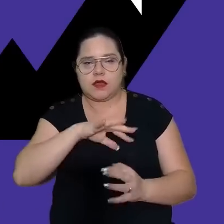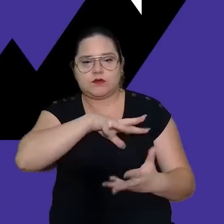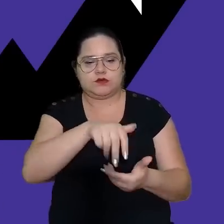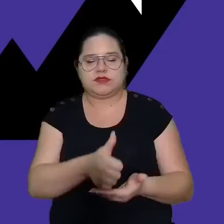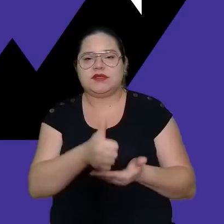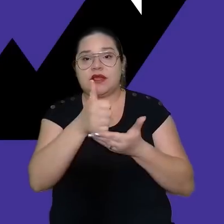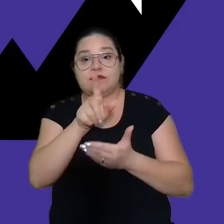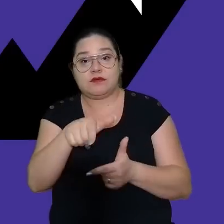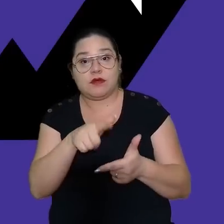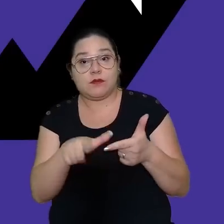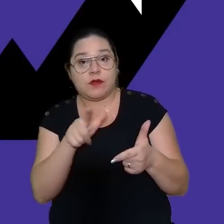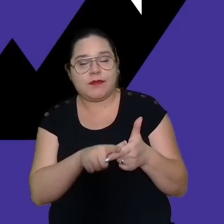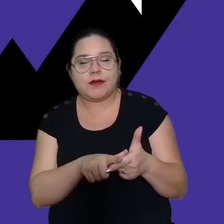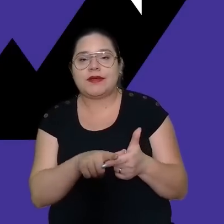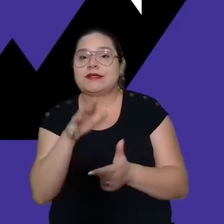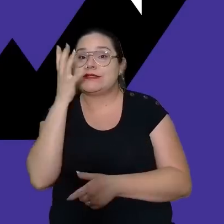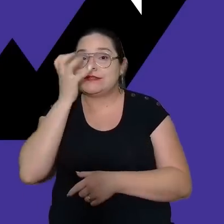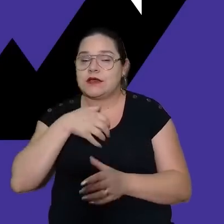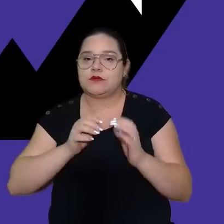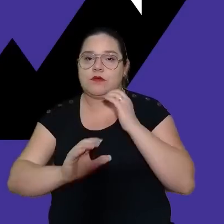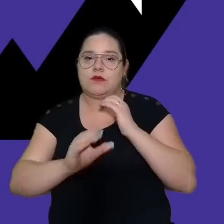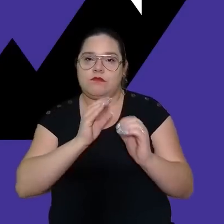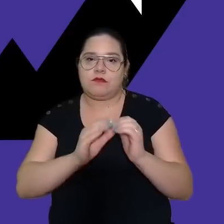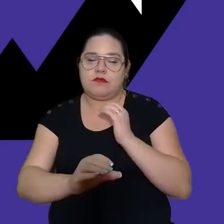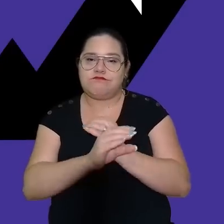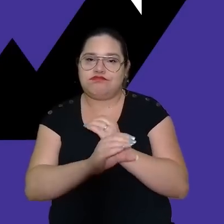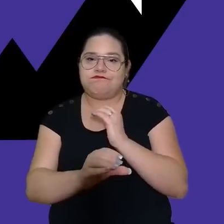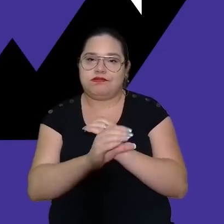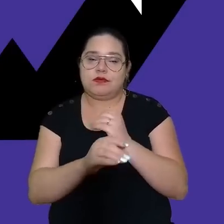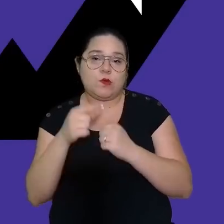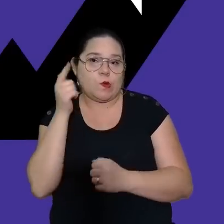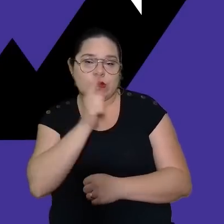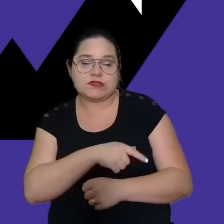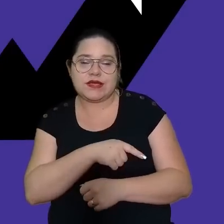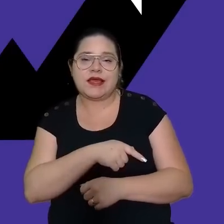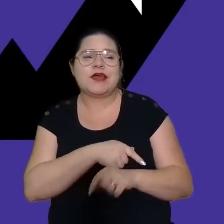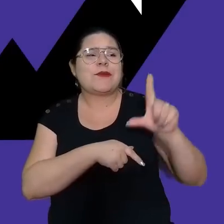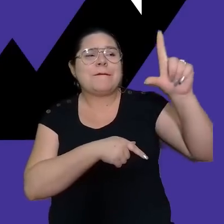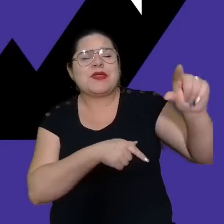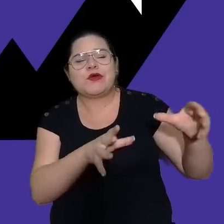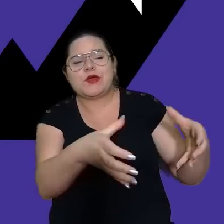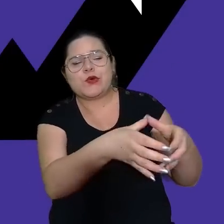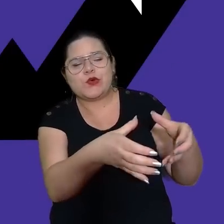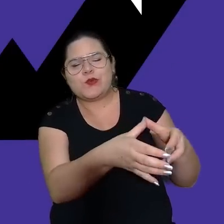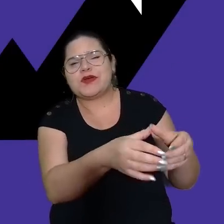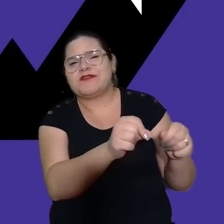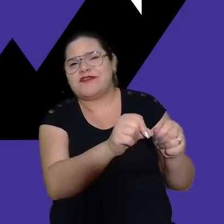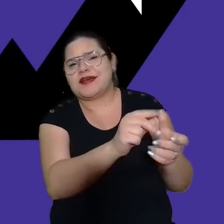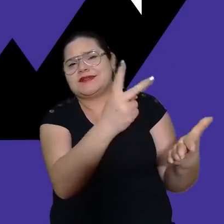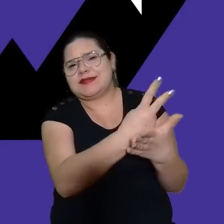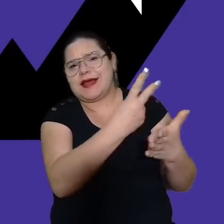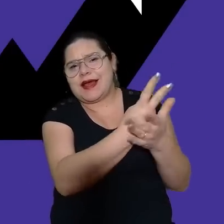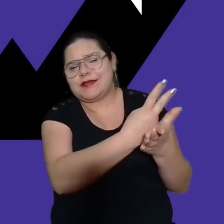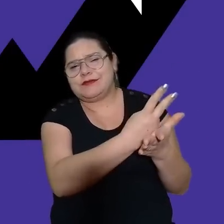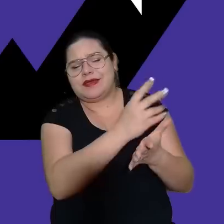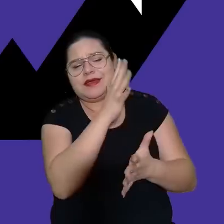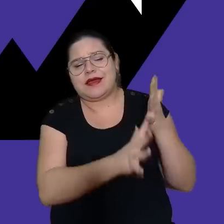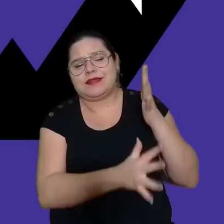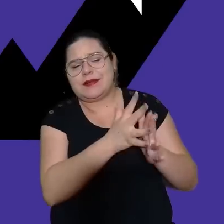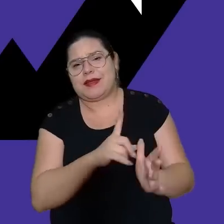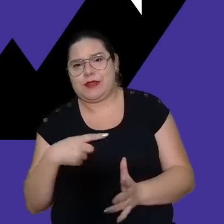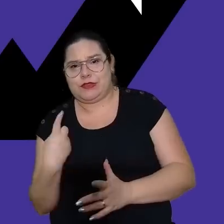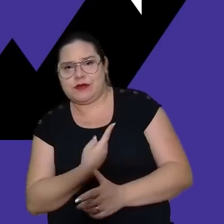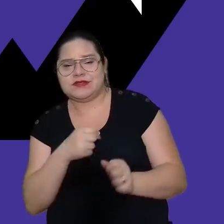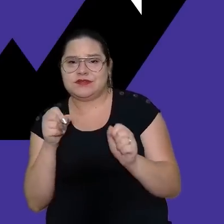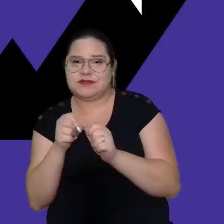de comunicação e de combater uma minoria que acaba prejudicando todo esse universo sustentável que é o